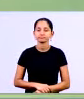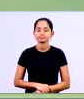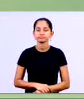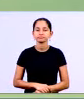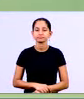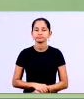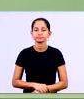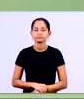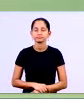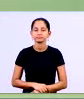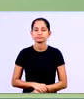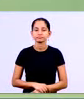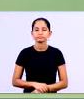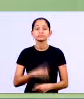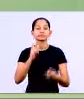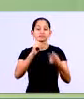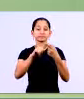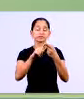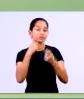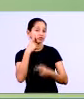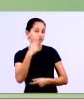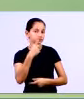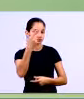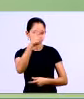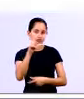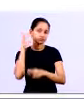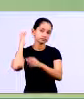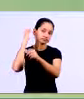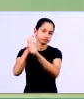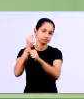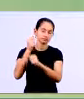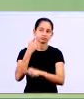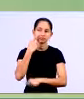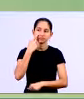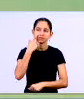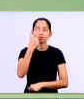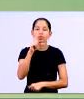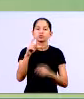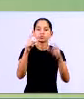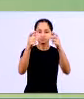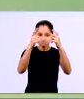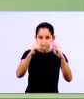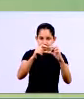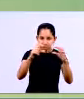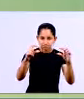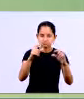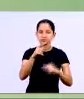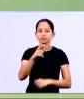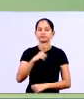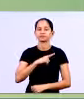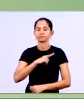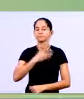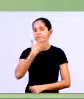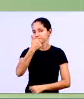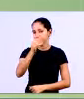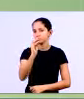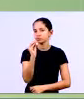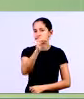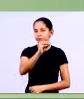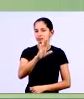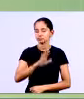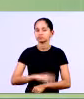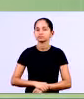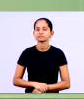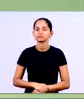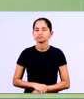Deixe-me passar aqui, vamos passar aqui no próximo que tem um espaço maior. Vamos ver aqui. Sequência.